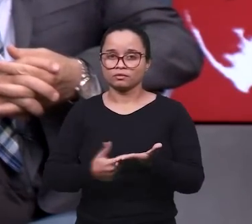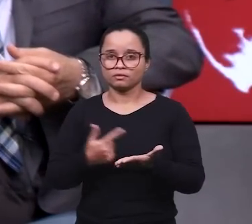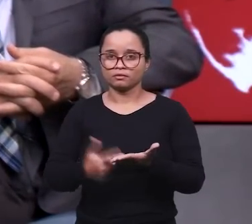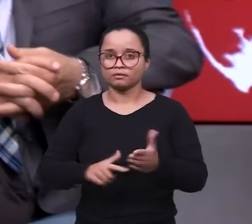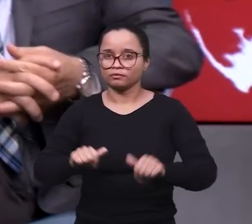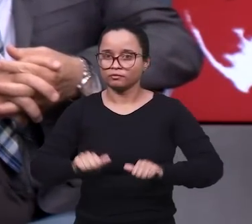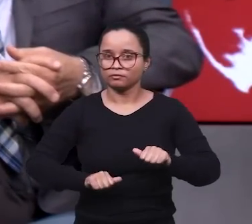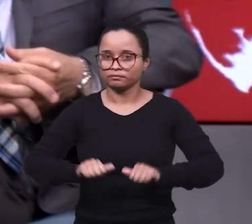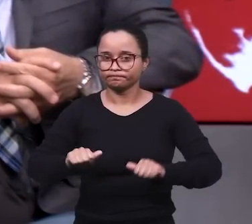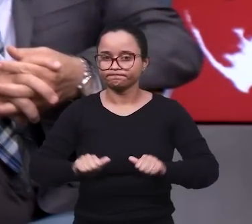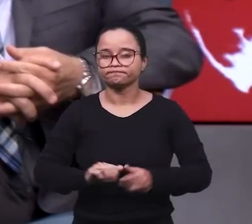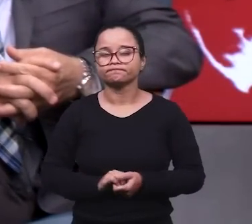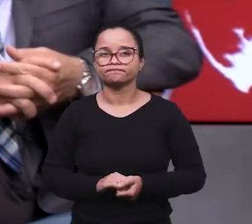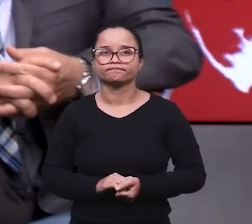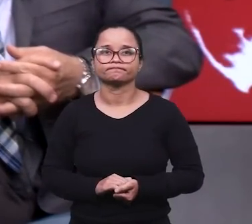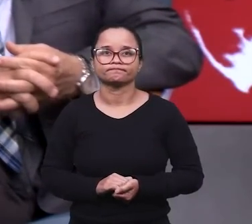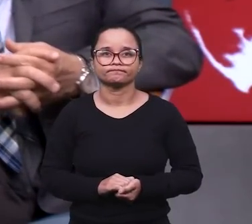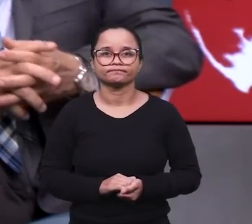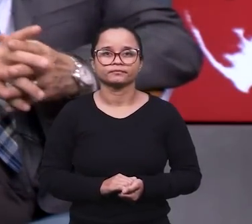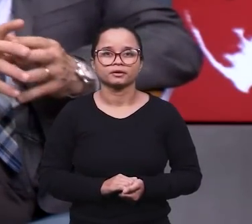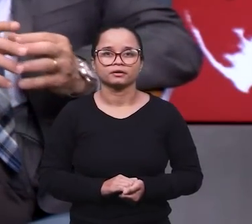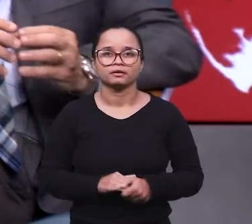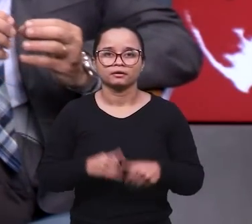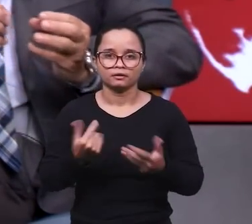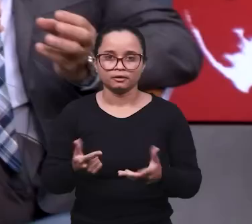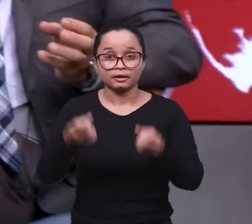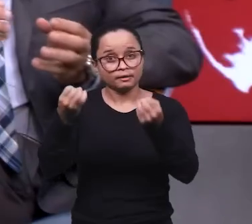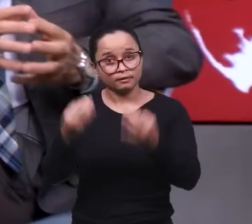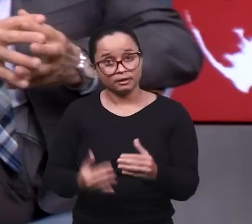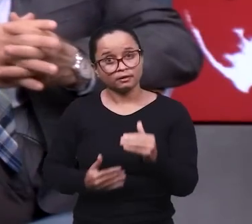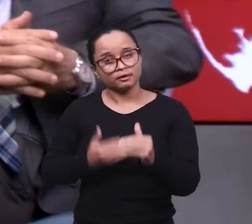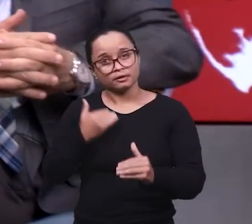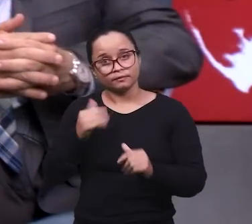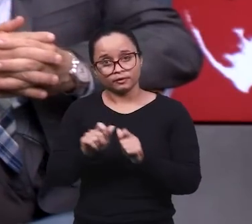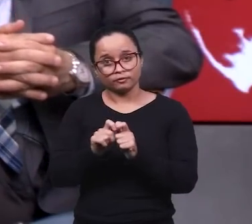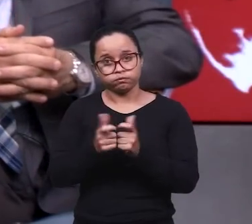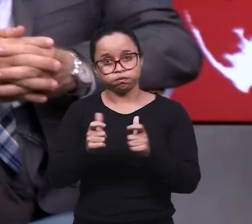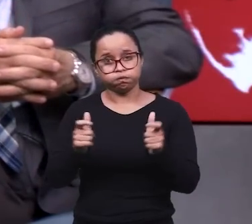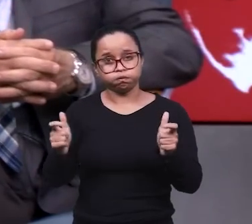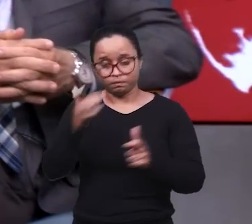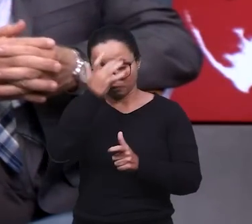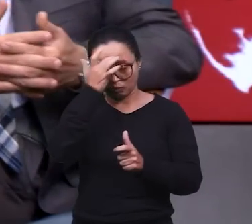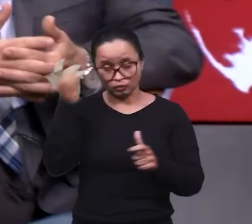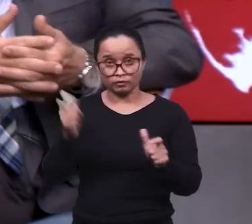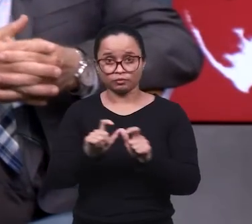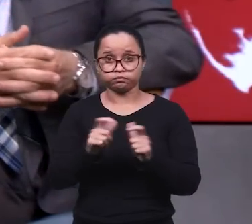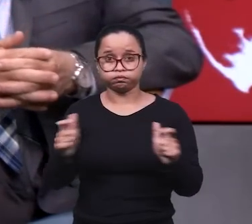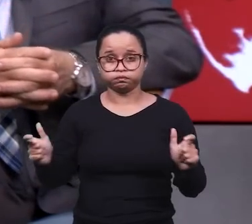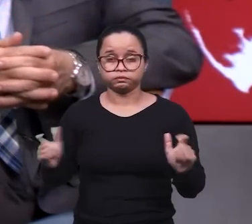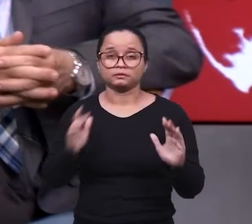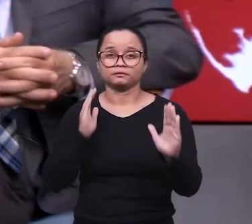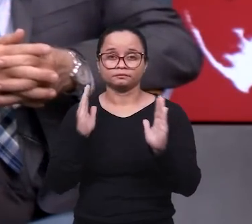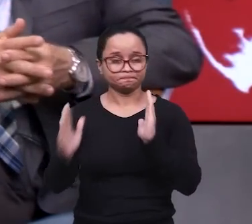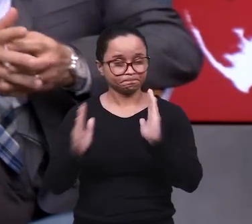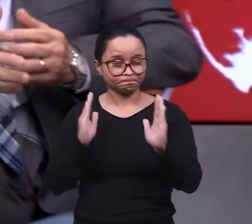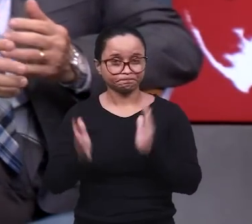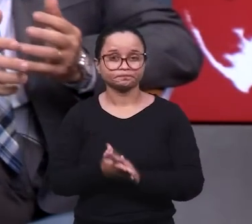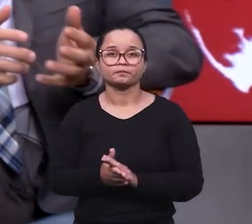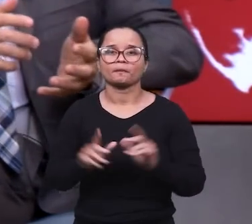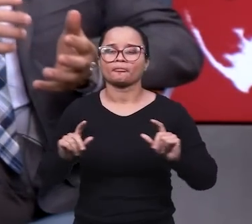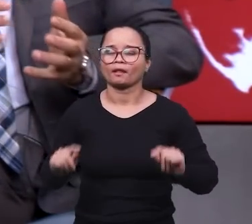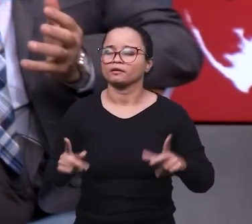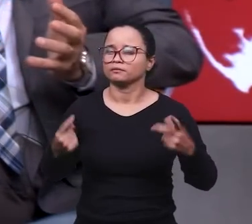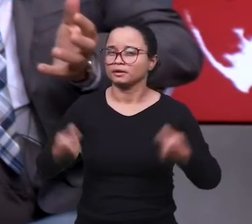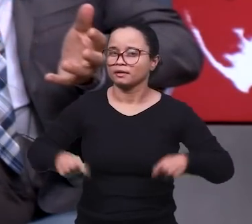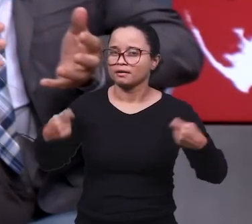ele diz que, devido ao crescimento da igreja naquele tempo e